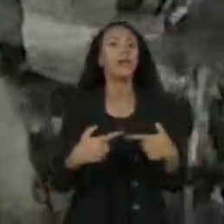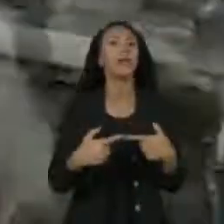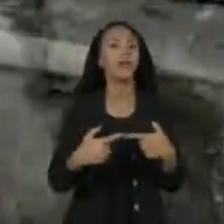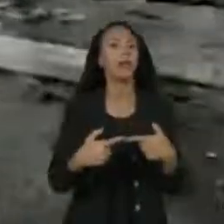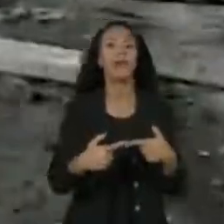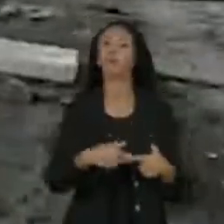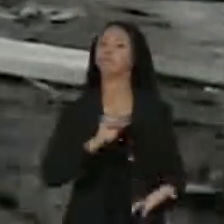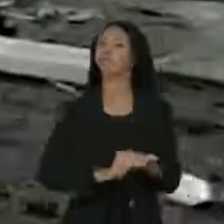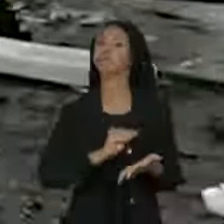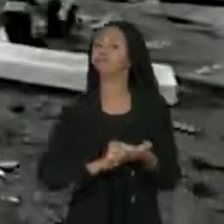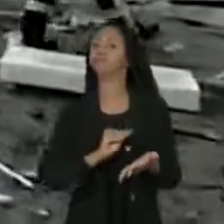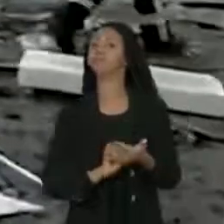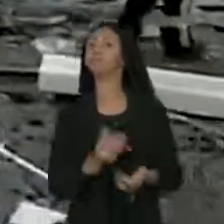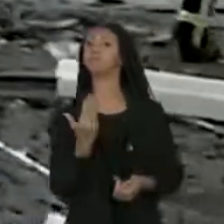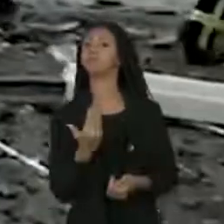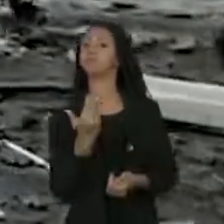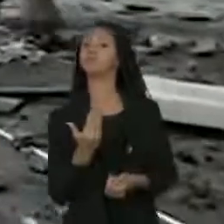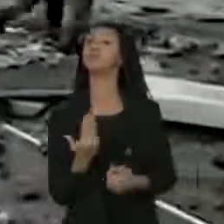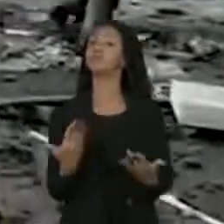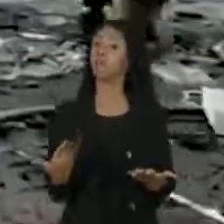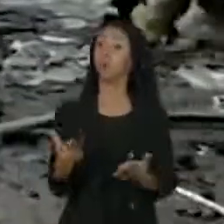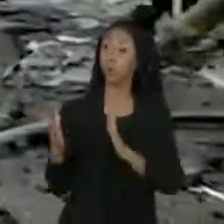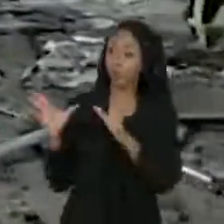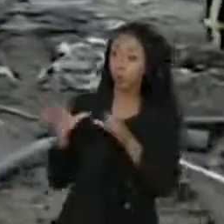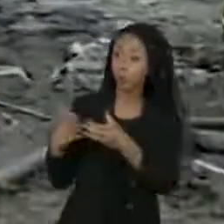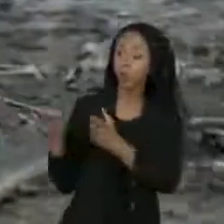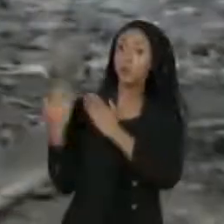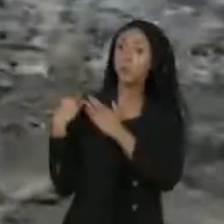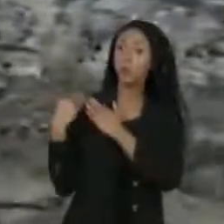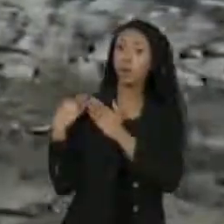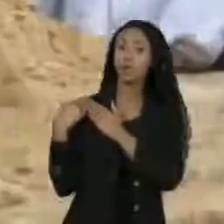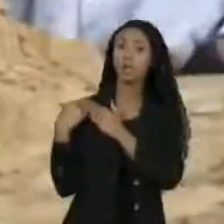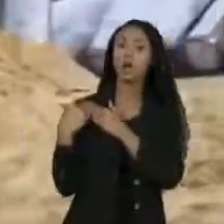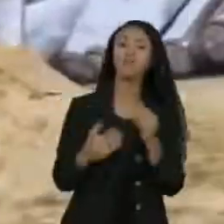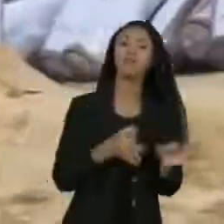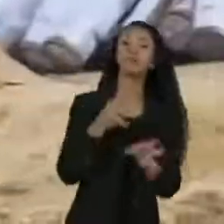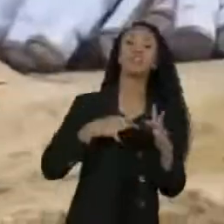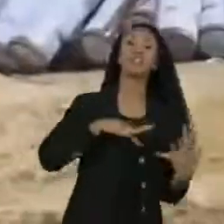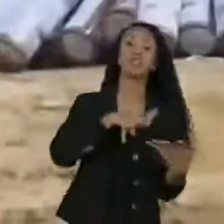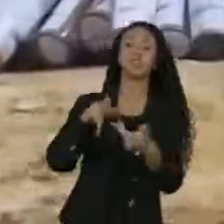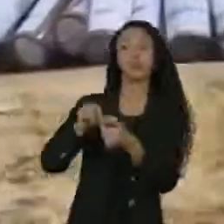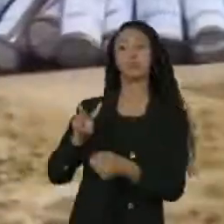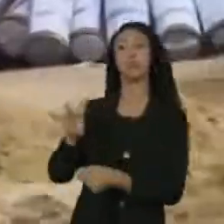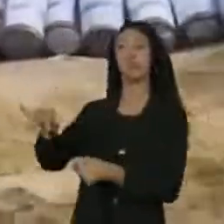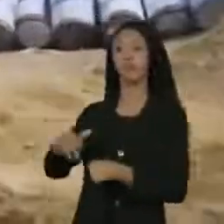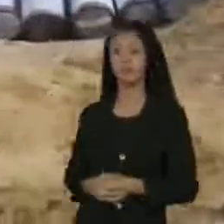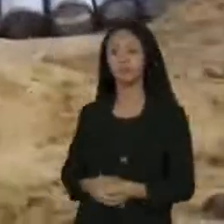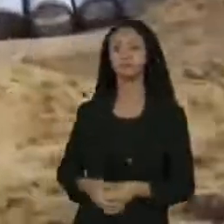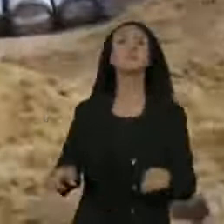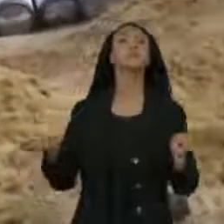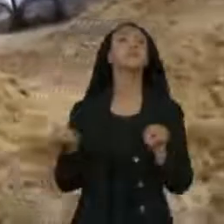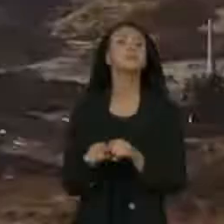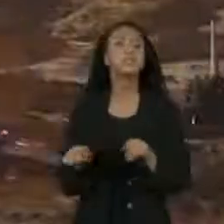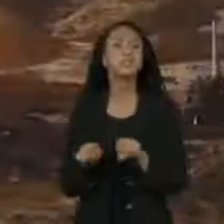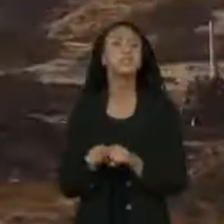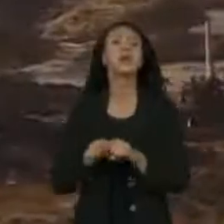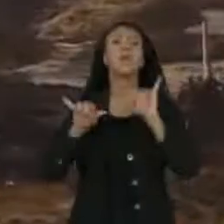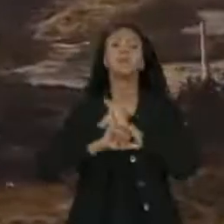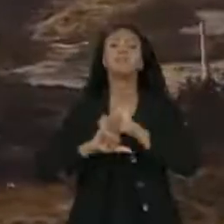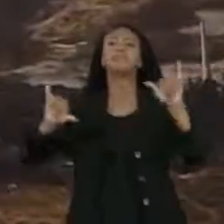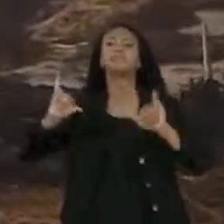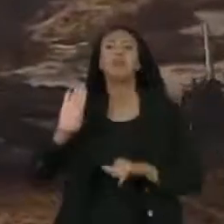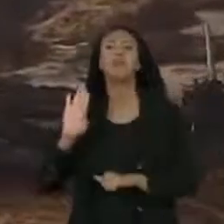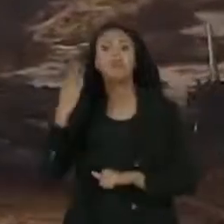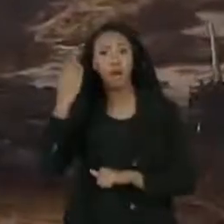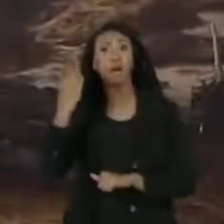recomenda que os responsáveis sejam julgados pela corte internacional a invasão da Ucrânia também tem sido marcada pelas fake News